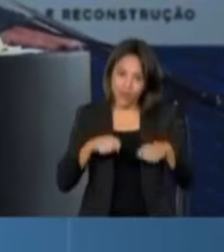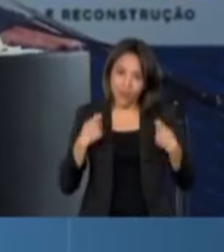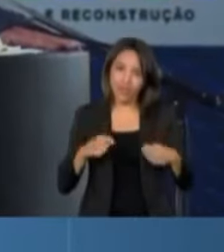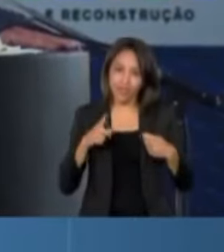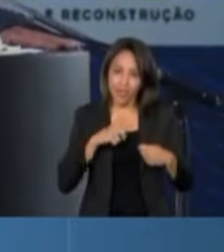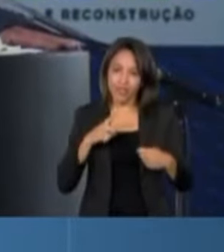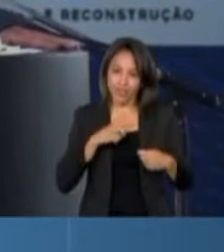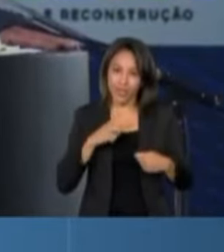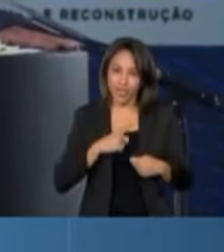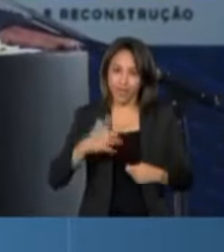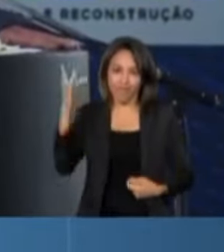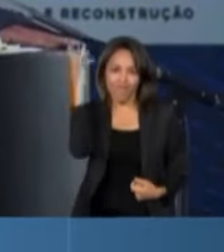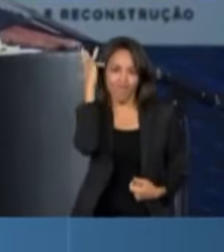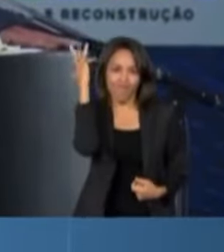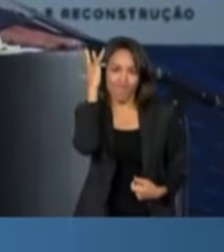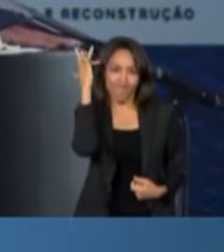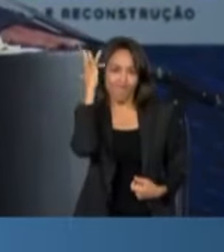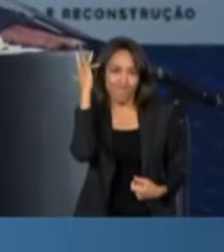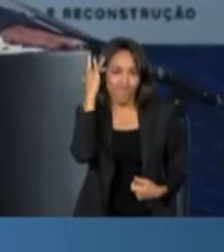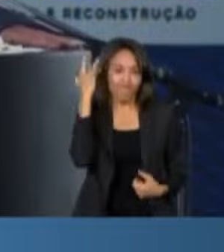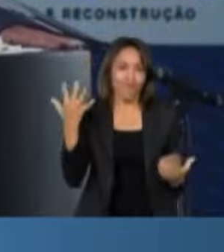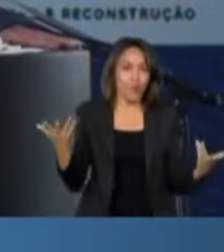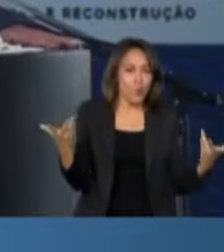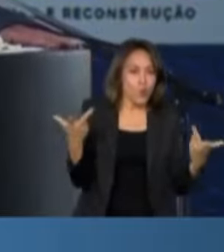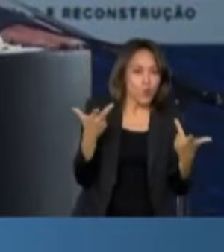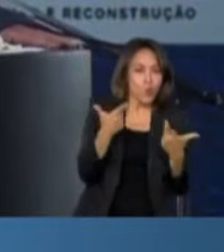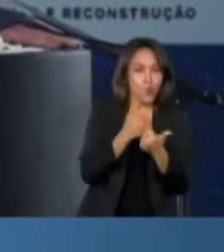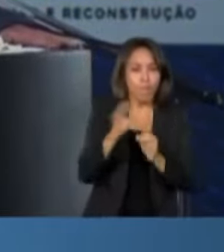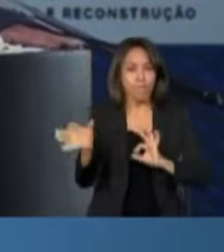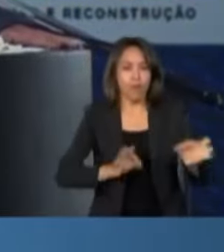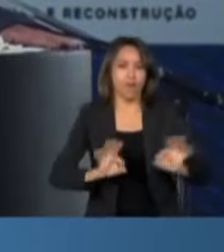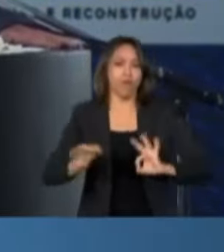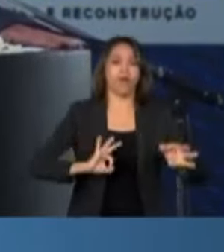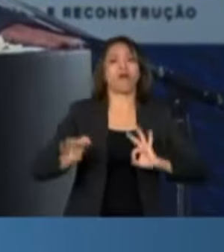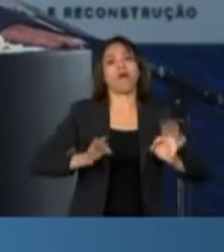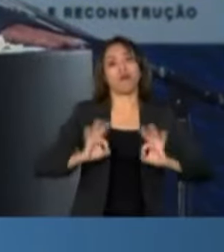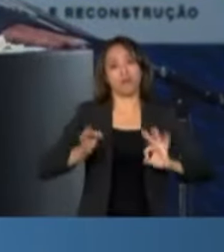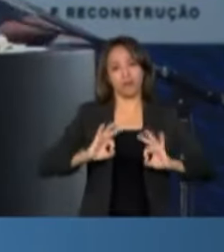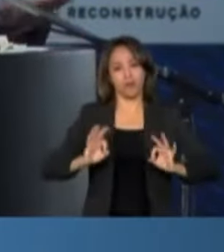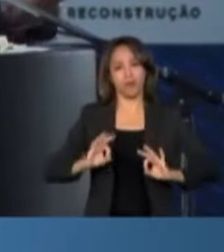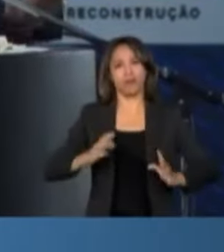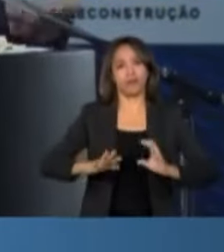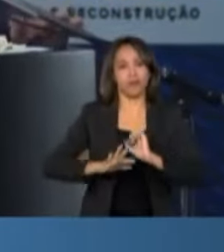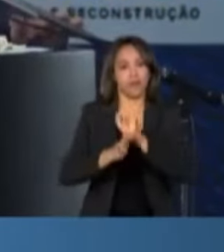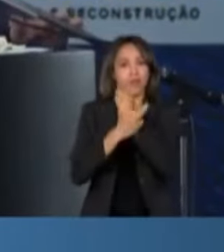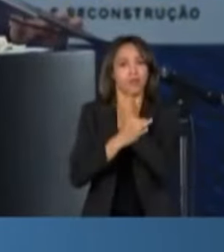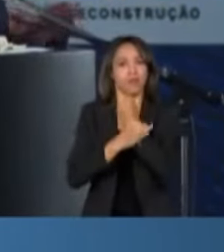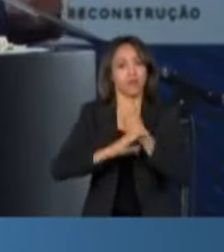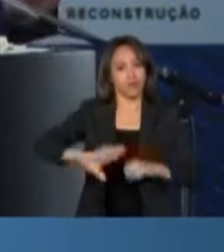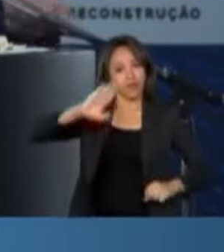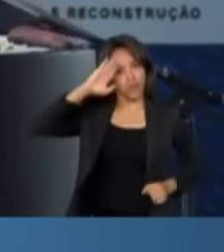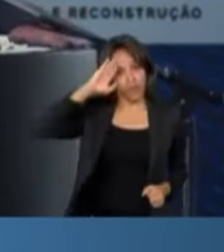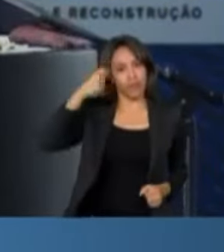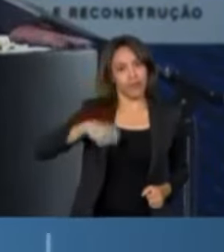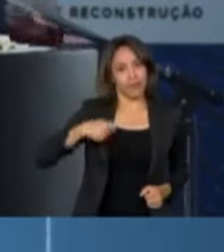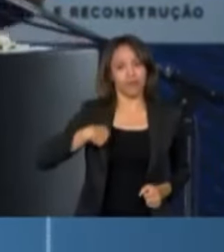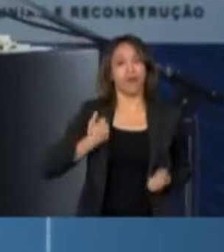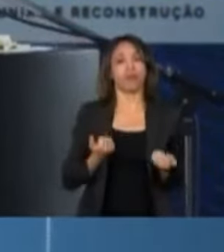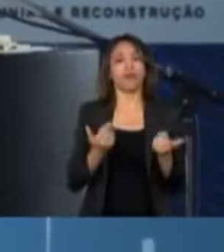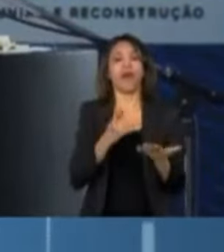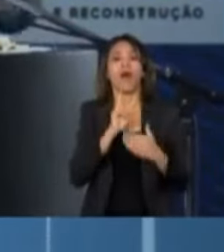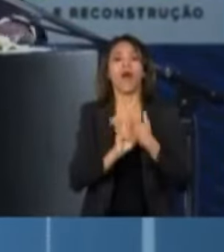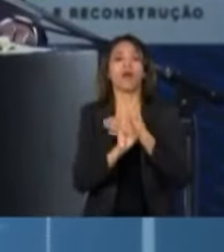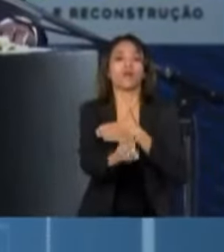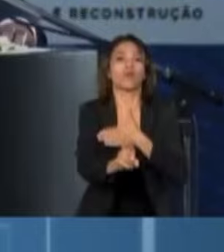se posicionar politicamente. É. Porque para comprar essas contramedidas, você tem que ter um alinhamento político. Não basta só...